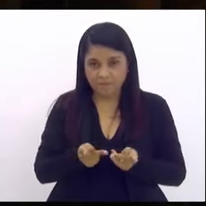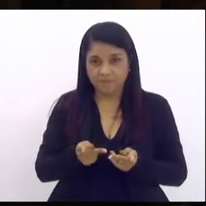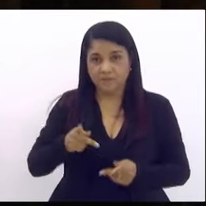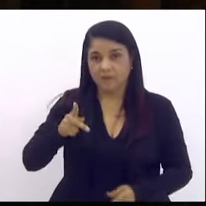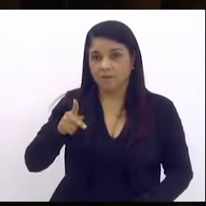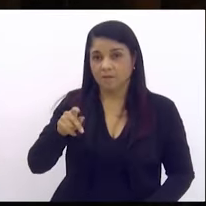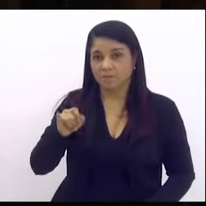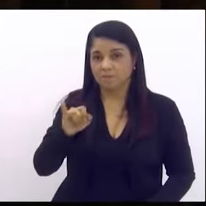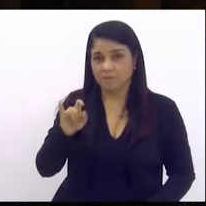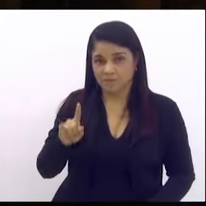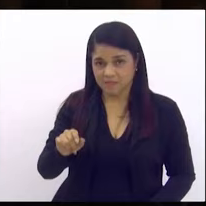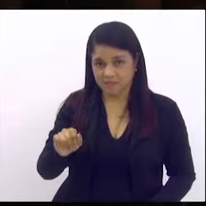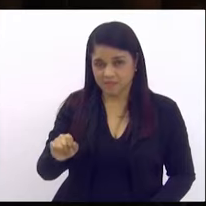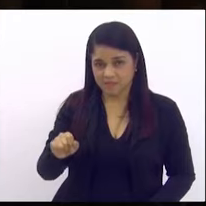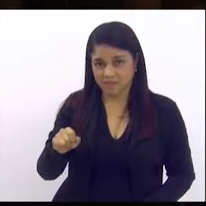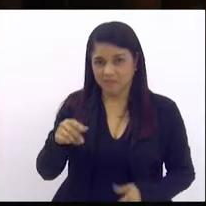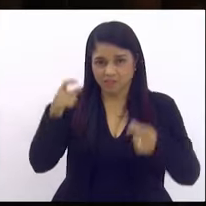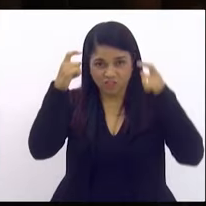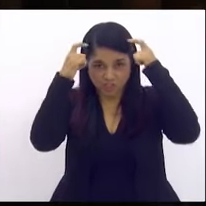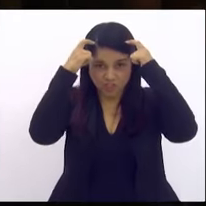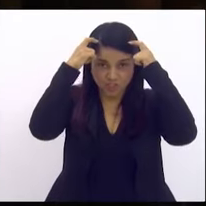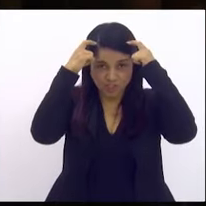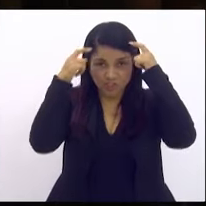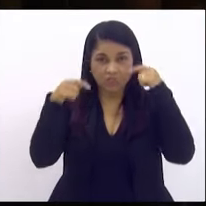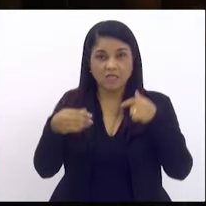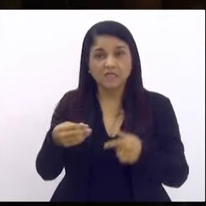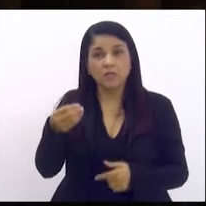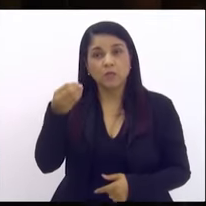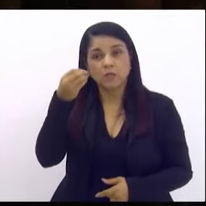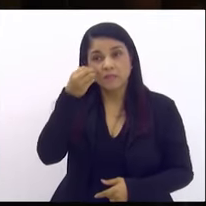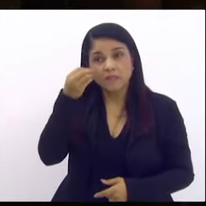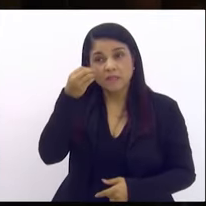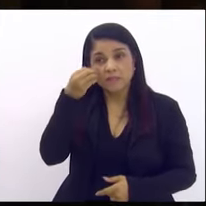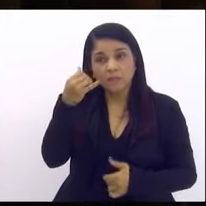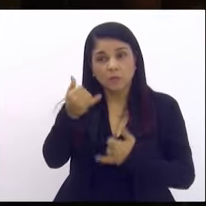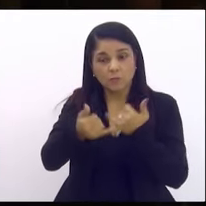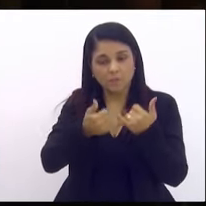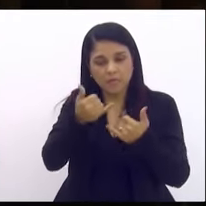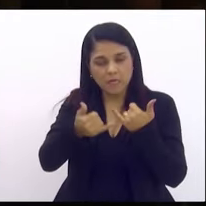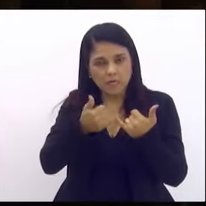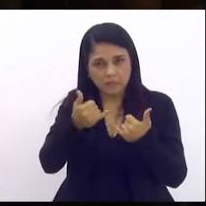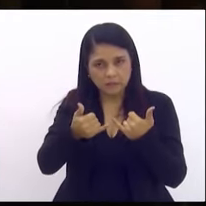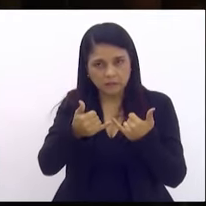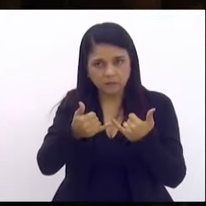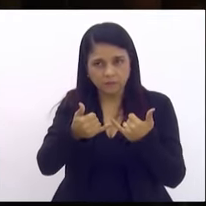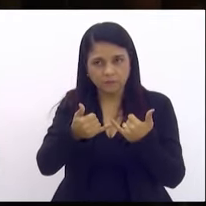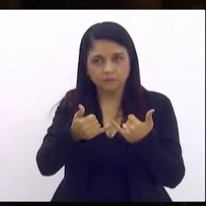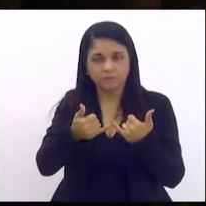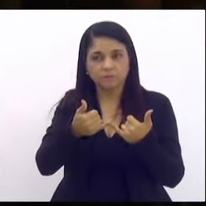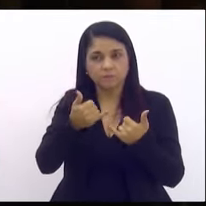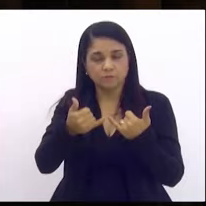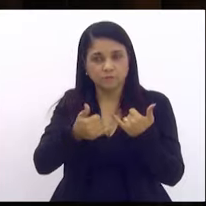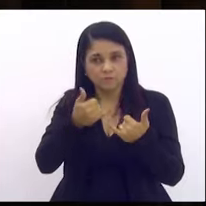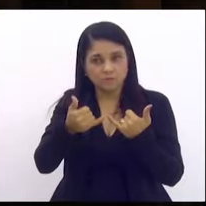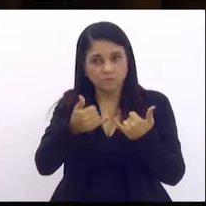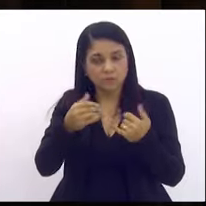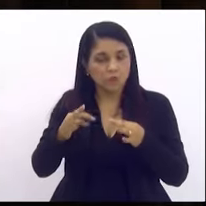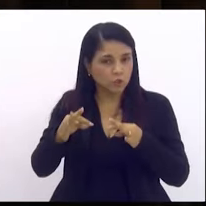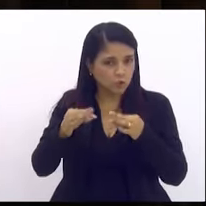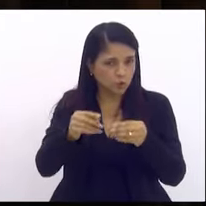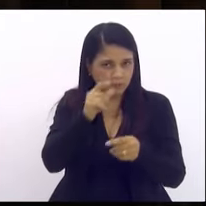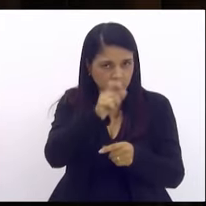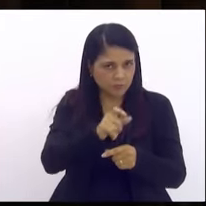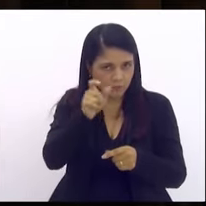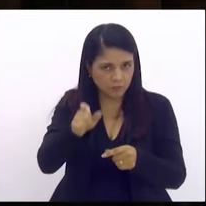brincadeira então eu tentava Reproduzir uma brincadeira que hoje todo mundo não que hoje todo mundo faz